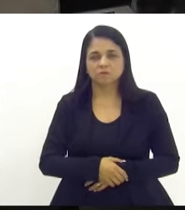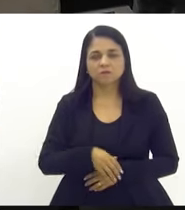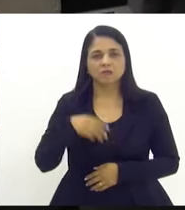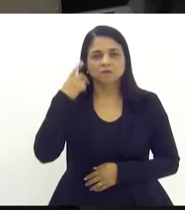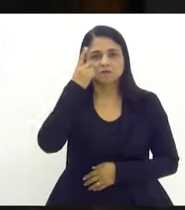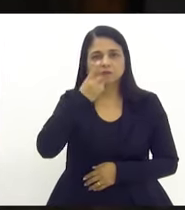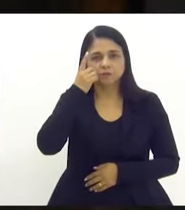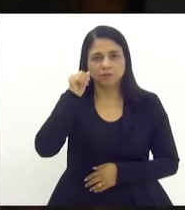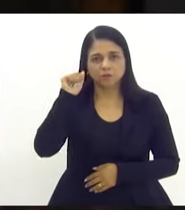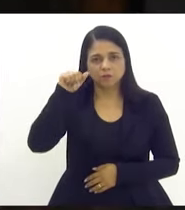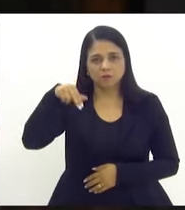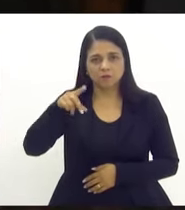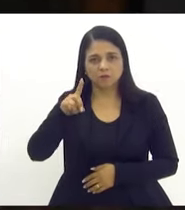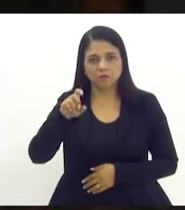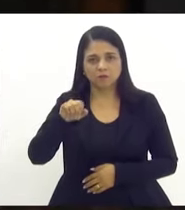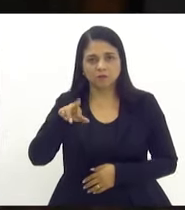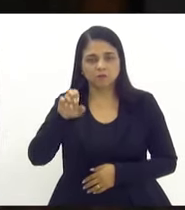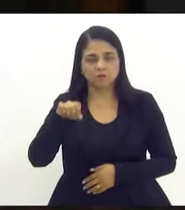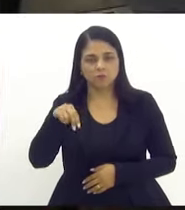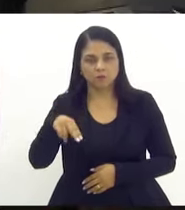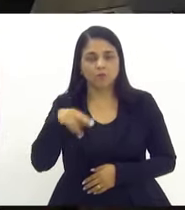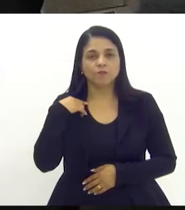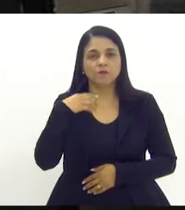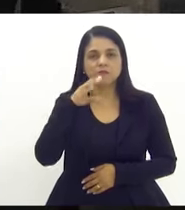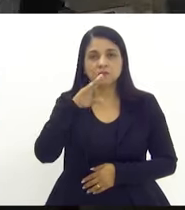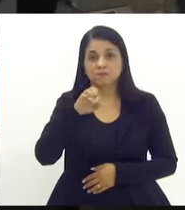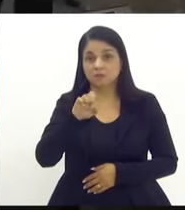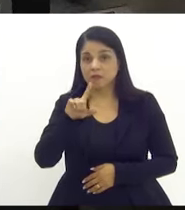Deputado Anderson Moraes, deputada Célia Jordão.